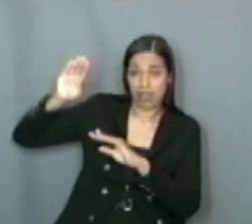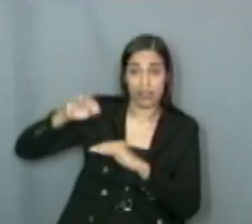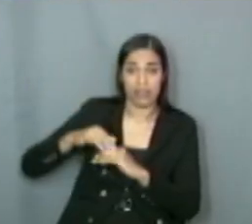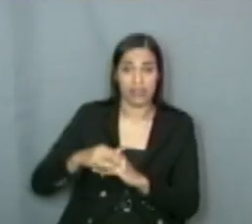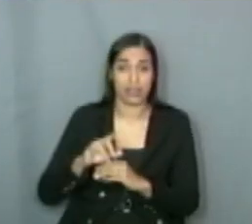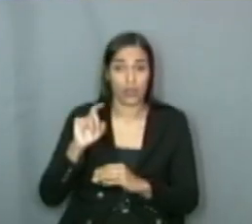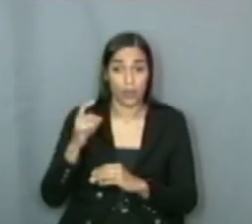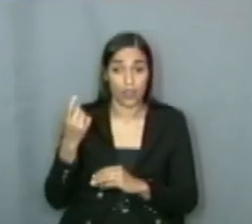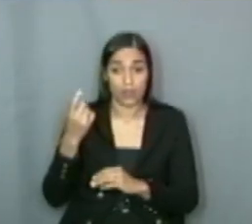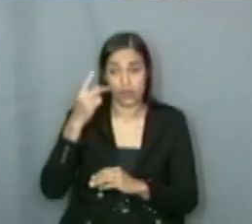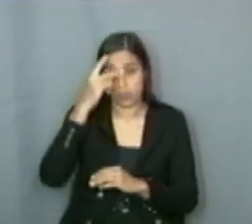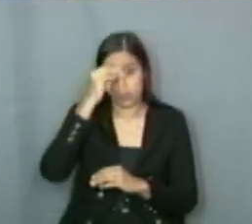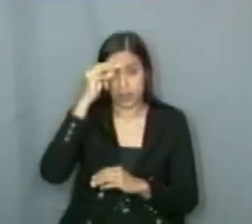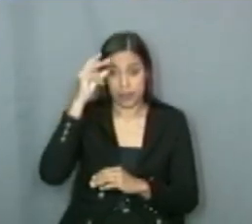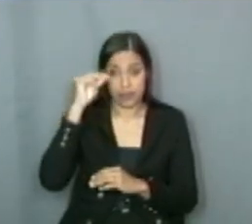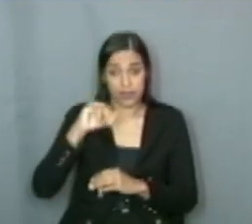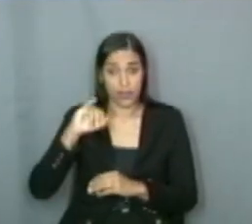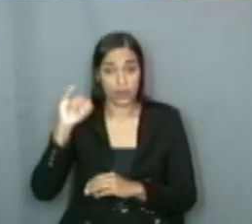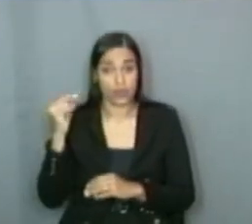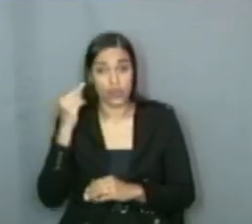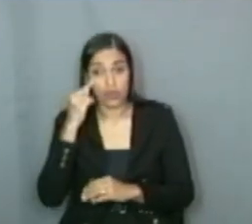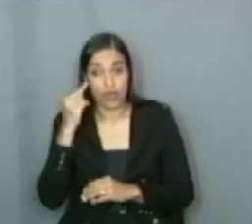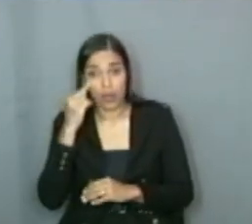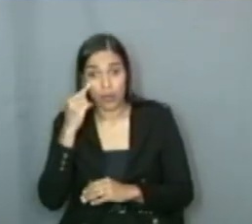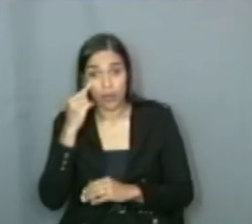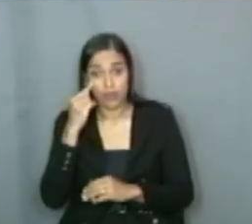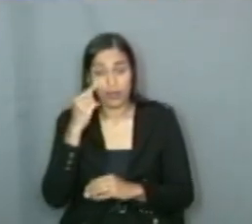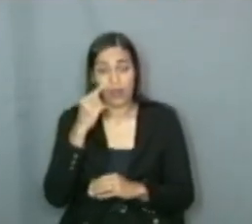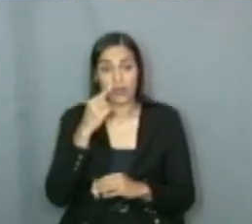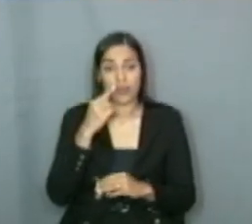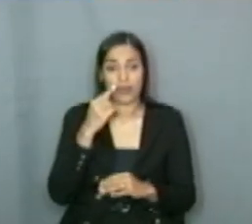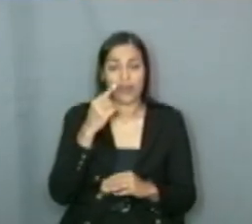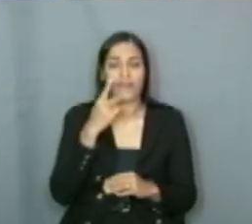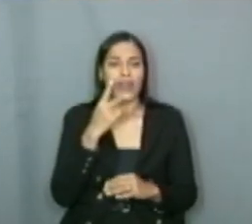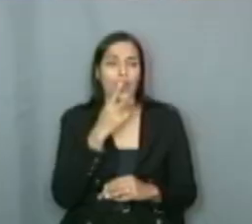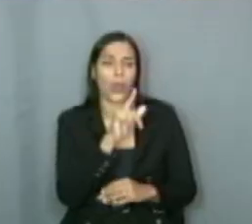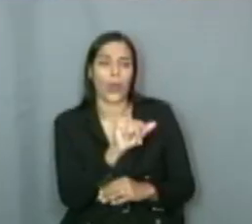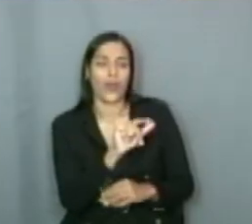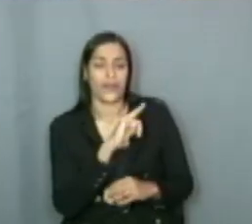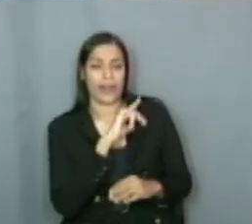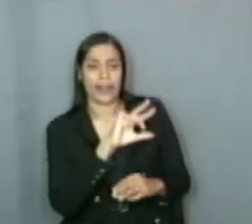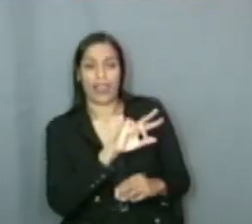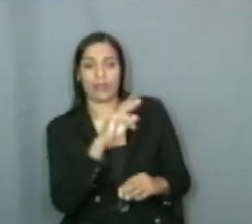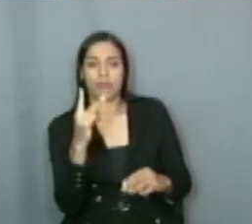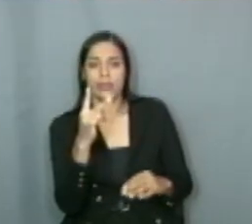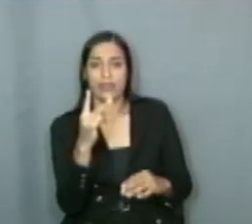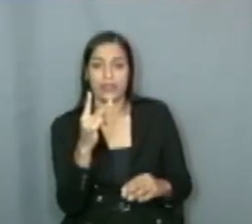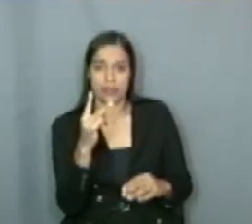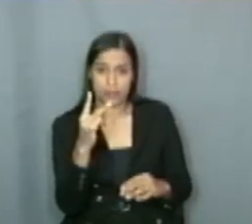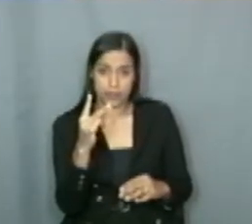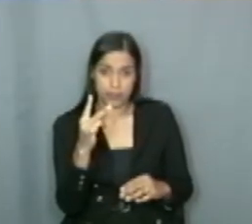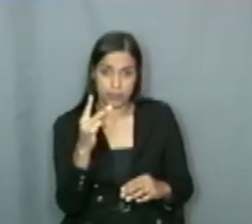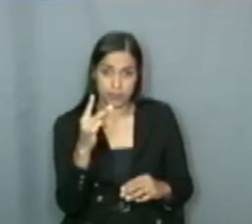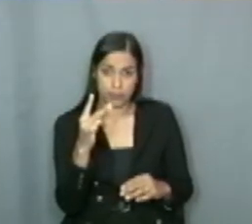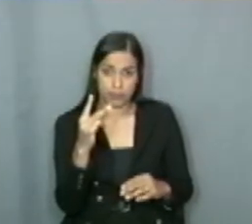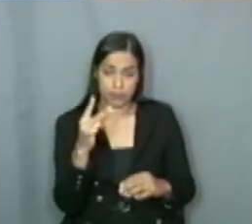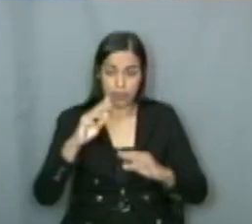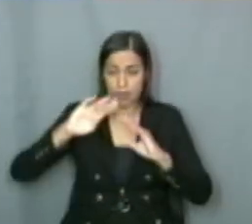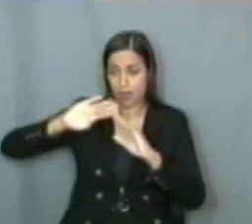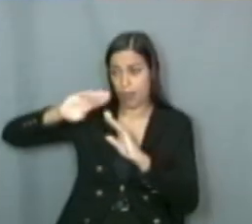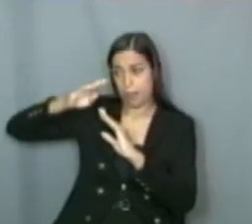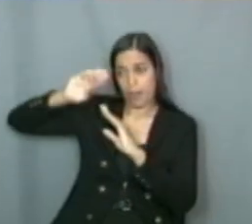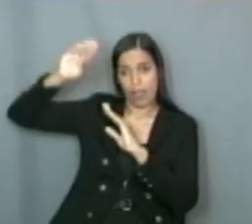que o ex-prefeito João Campos disse, a gente vai fazer a duplicação. Aí fez a duplicação deixando a barreira